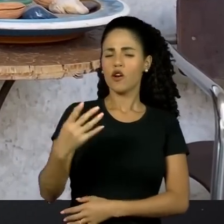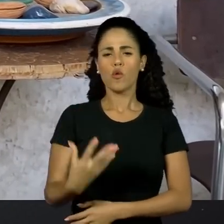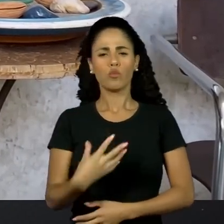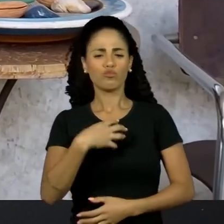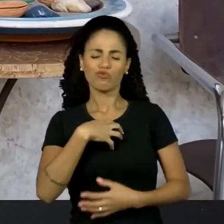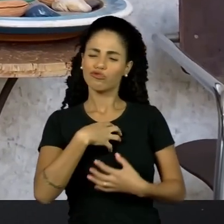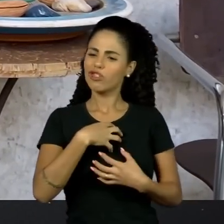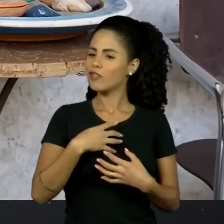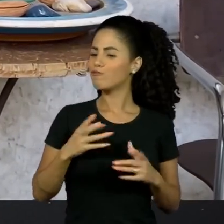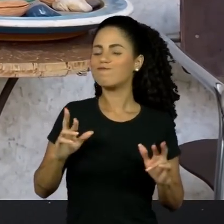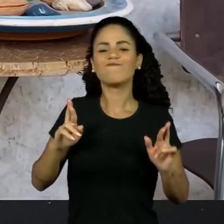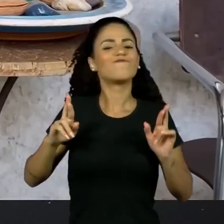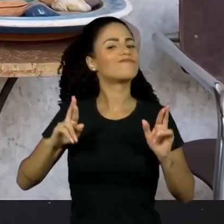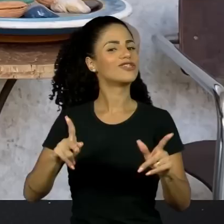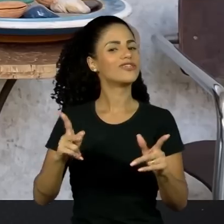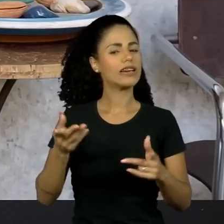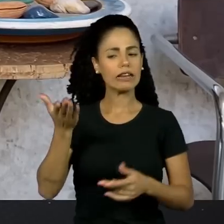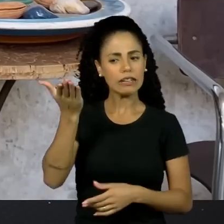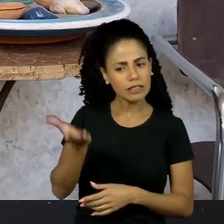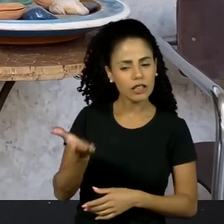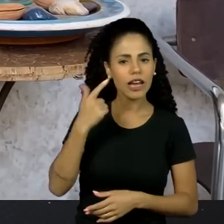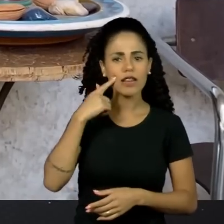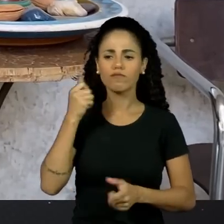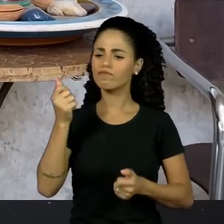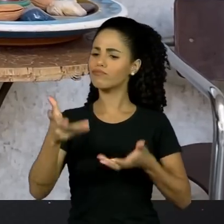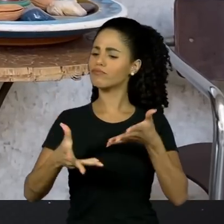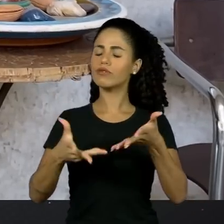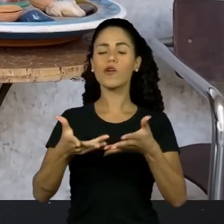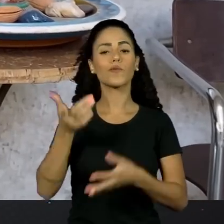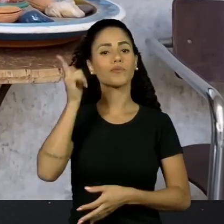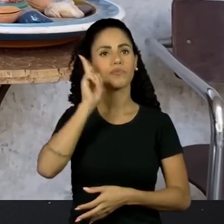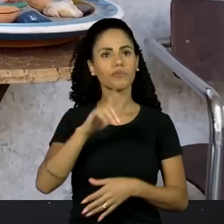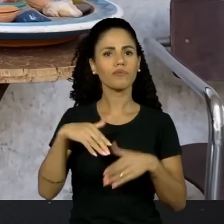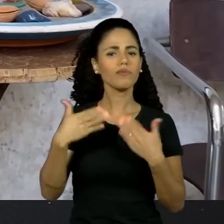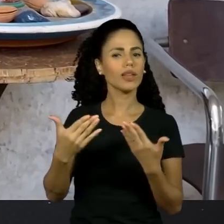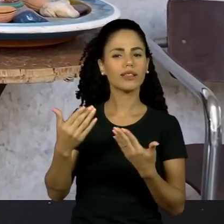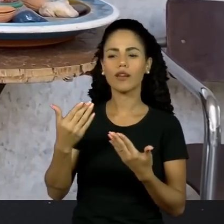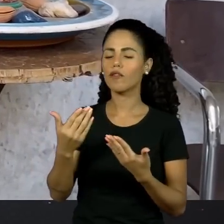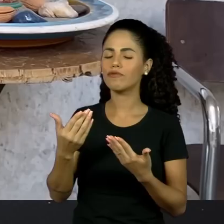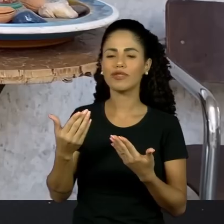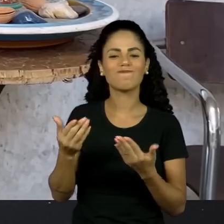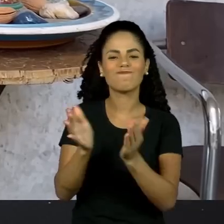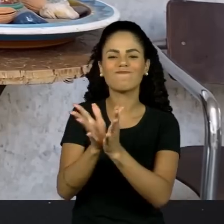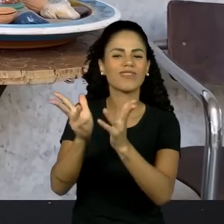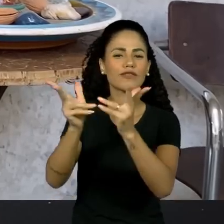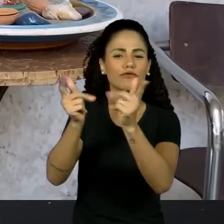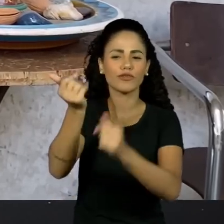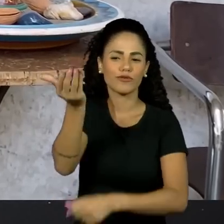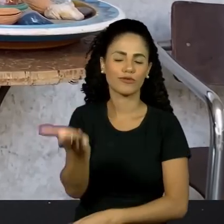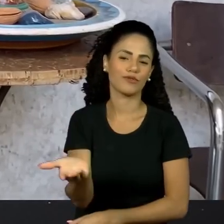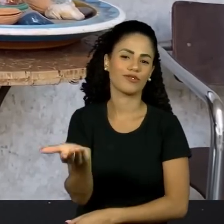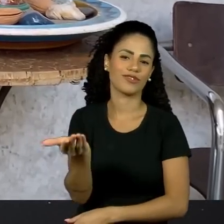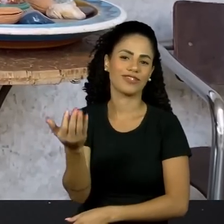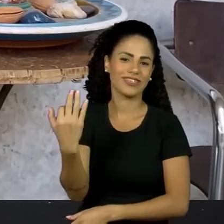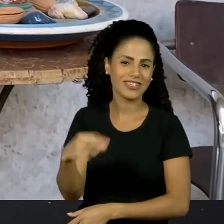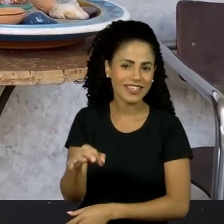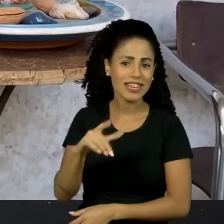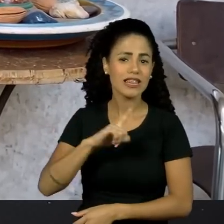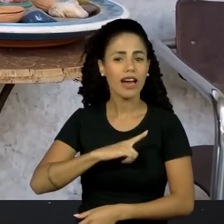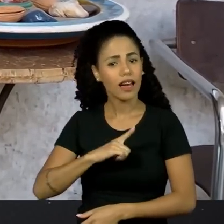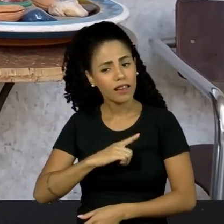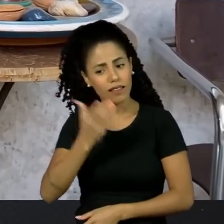de falar que aí ele desenvolve, eu diria que é uma escola de novos atores, que temos